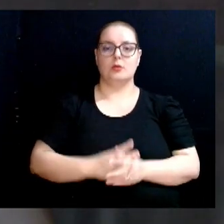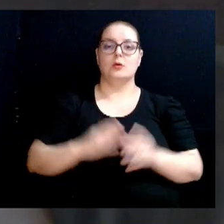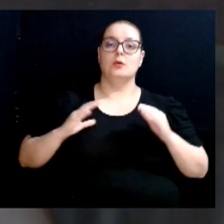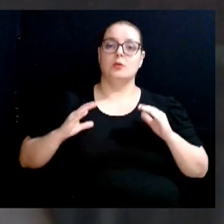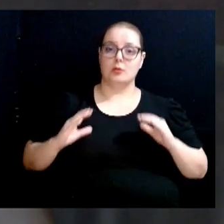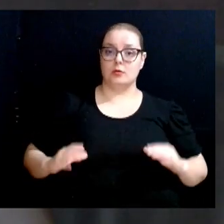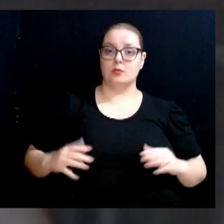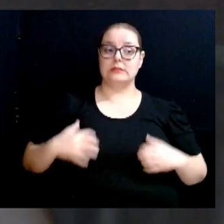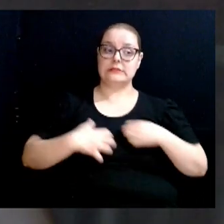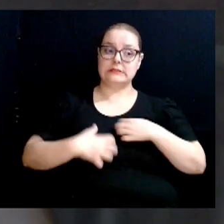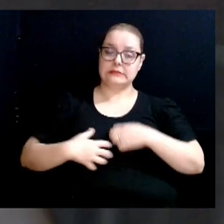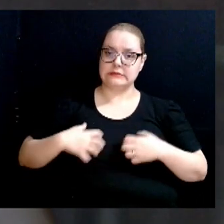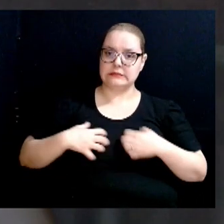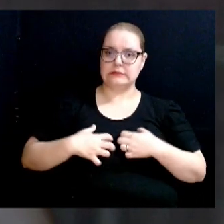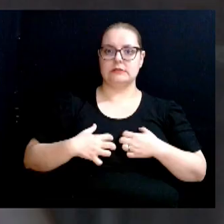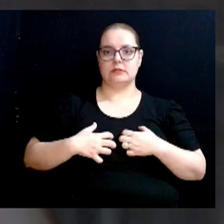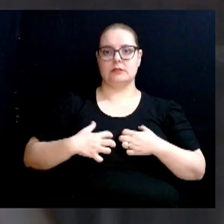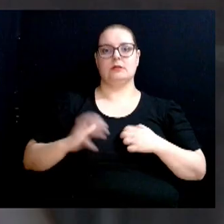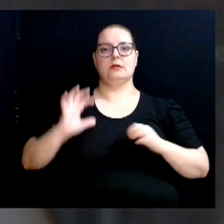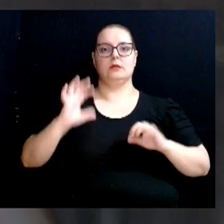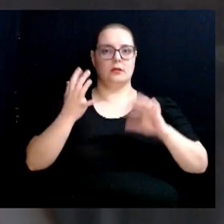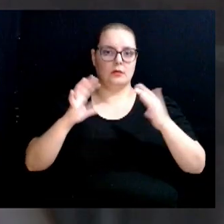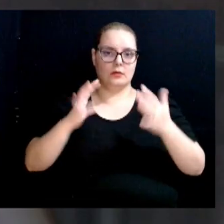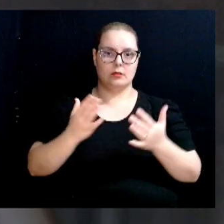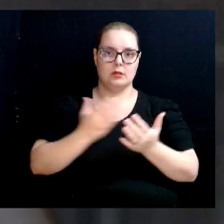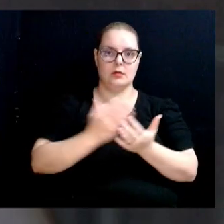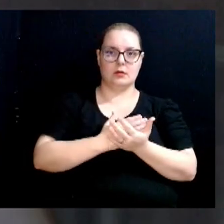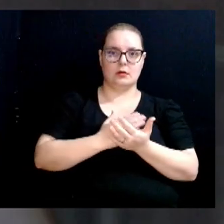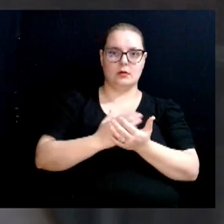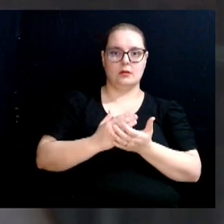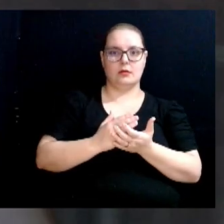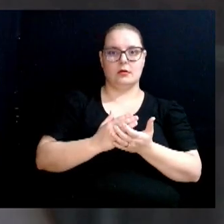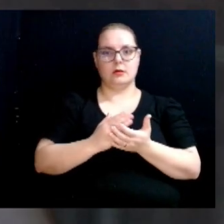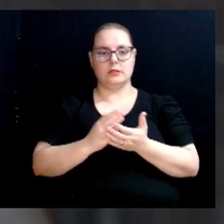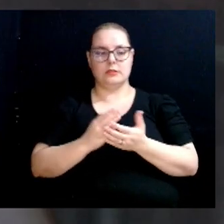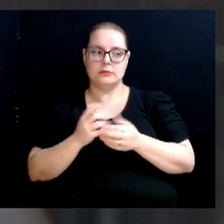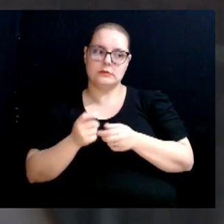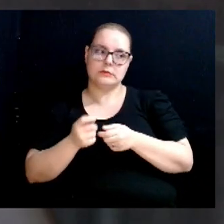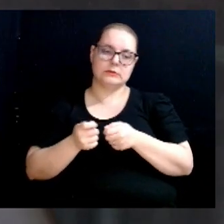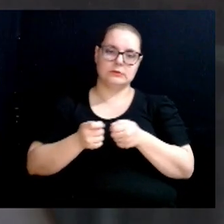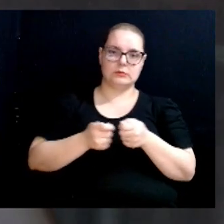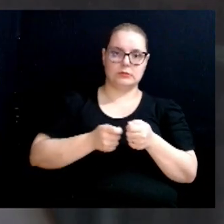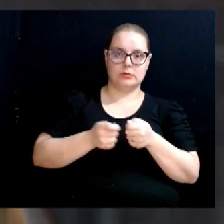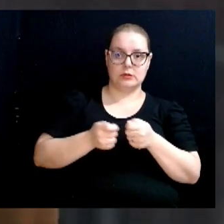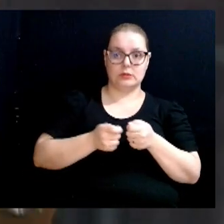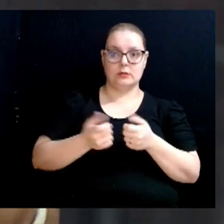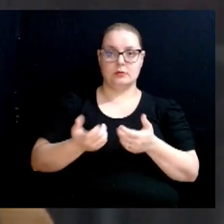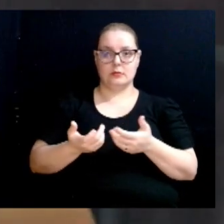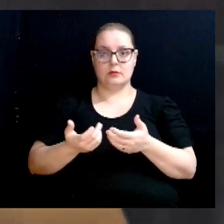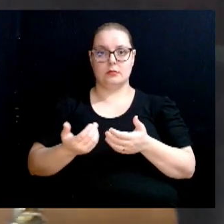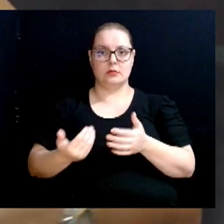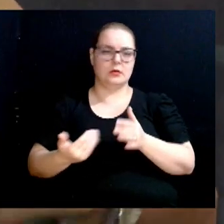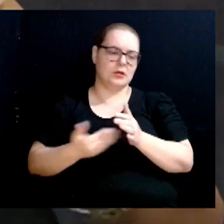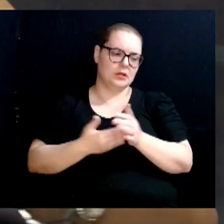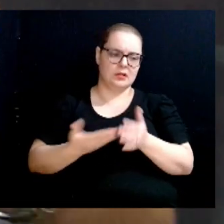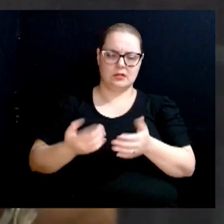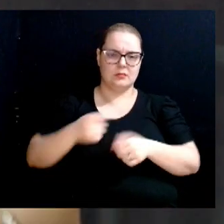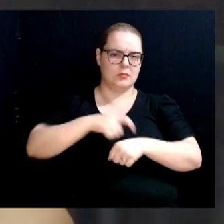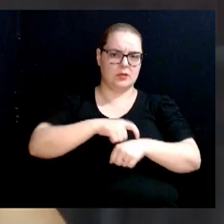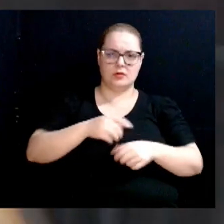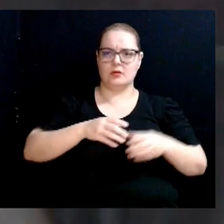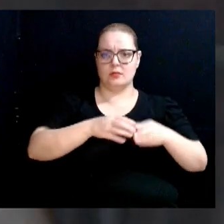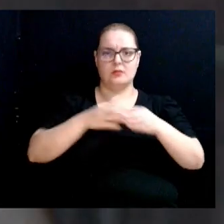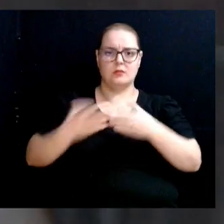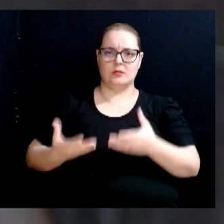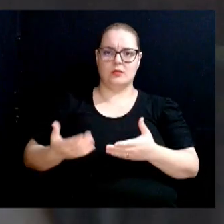começam a surgir, que no começo dá aquela blindada para segurar, e até porque pelo tempo de convívio não aparenta